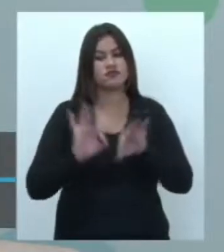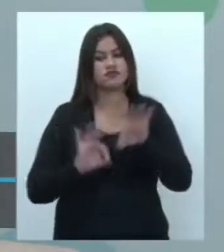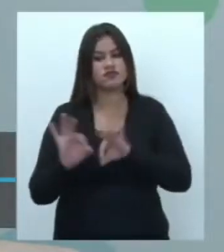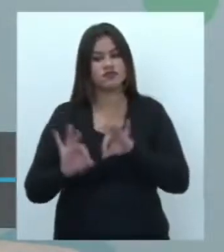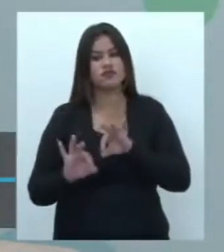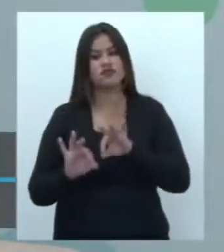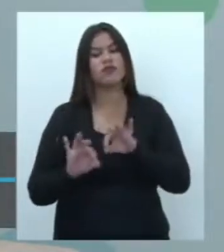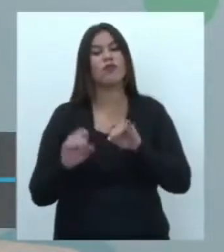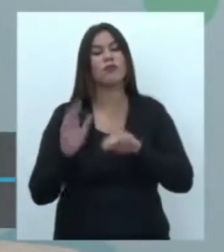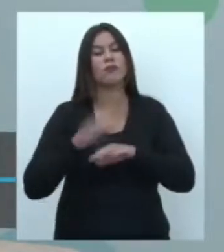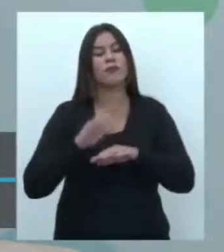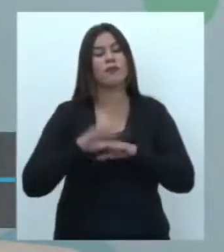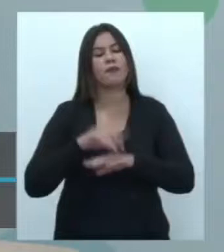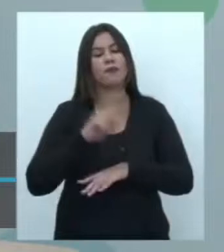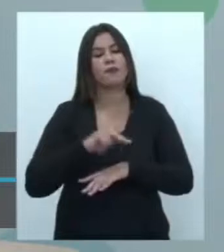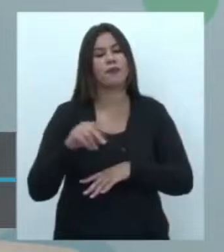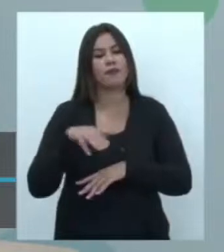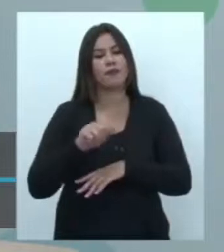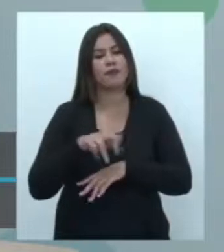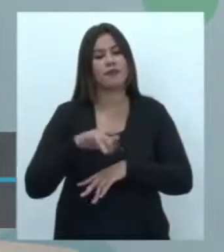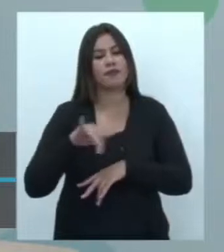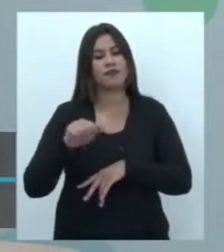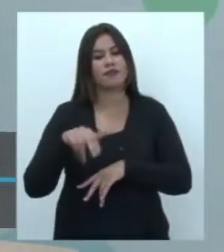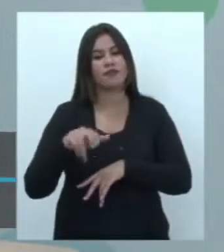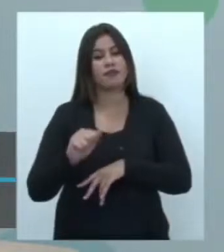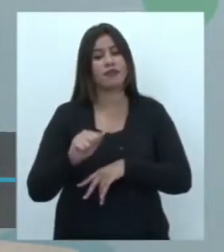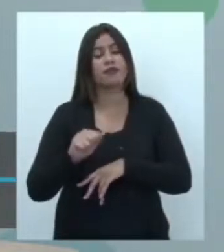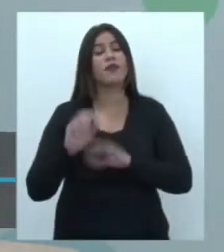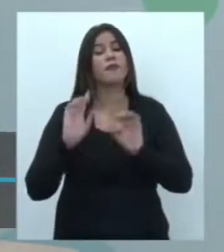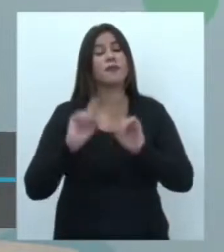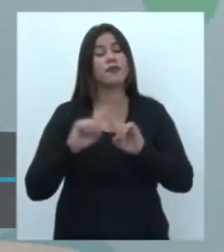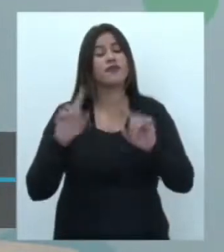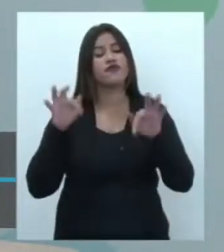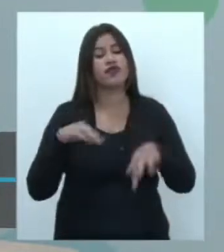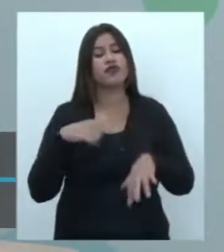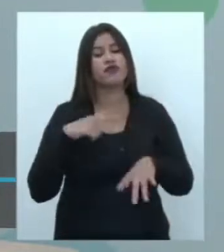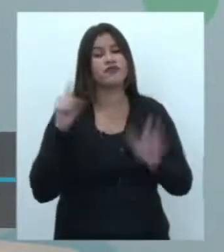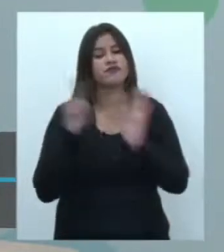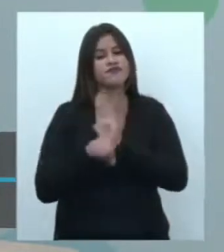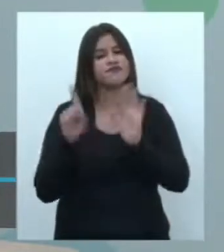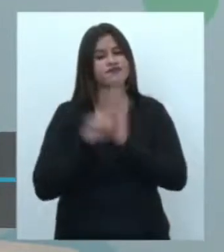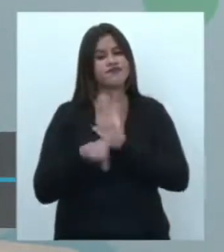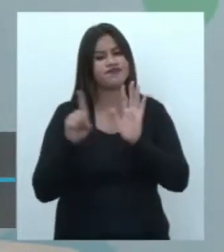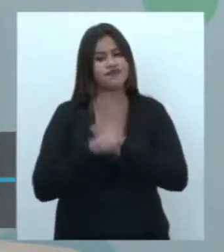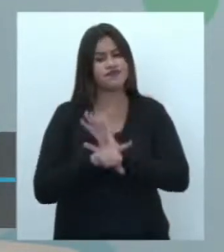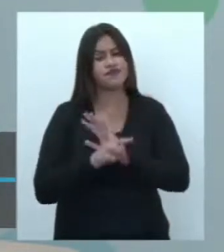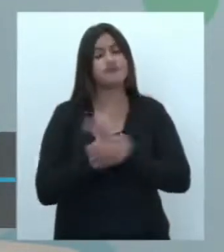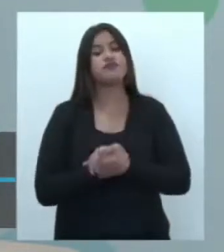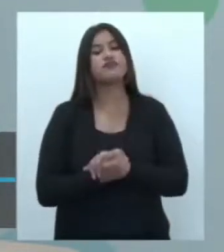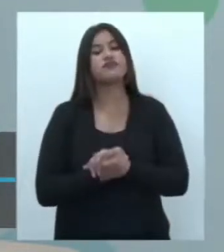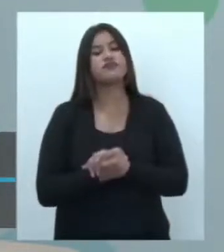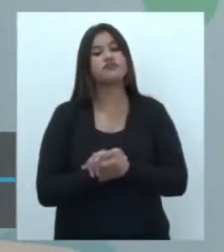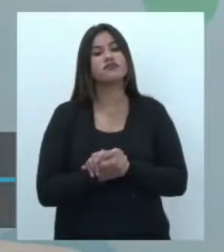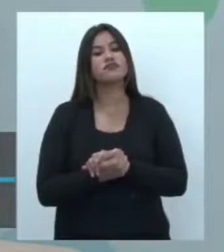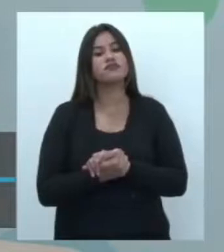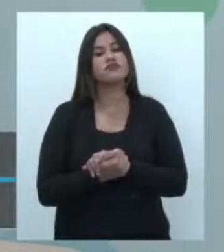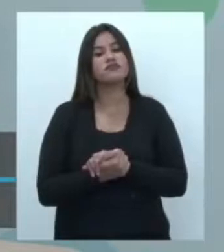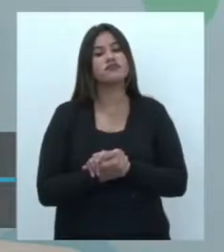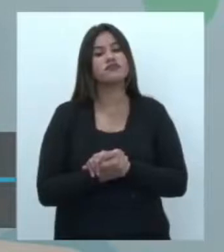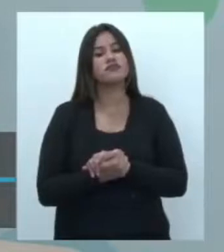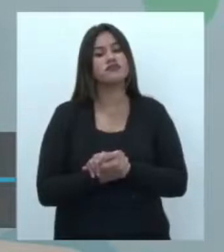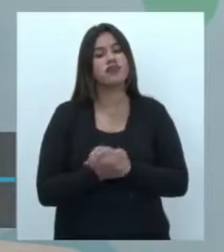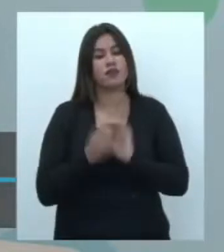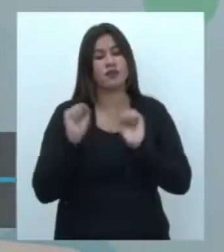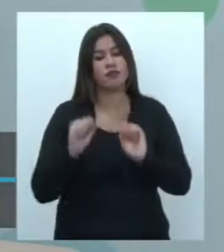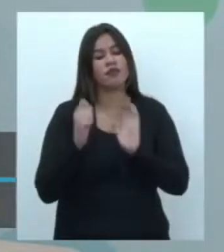pela professora Mariana, mas ao final do vídeo ela traz alguns questionamentos, ela vai fazer alguns questionamentos para vocês. Esses questionamentos